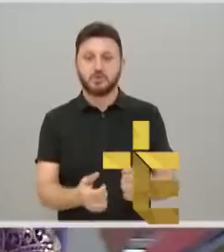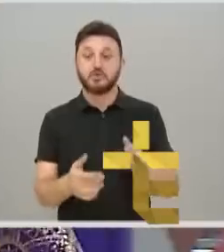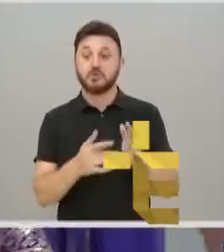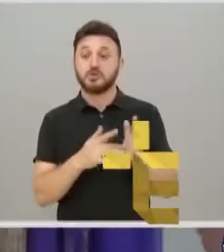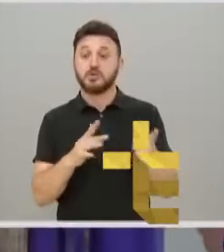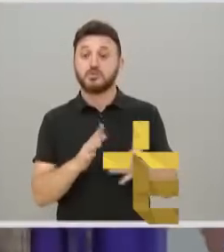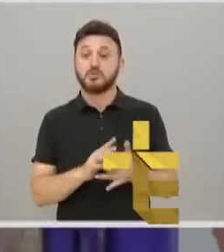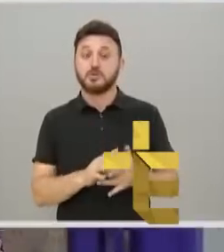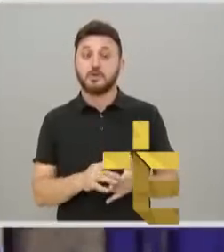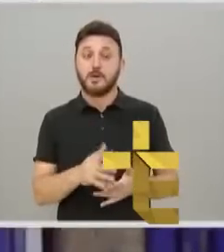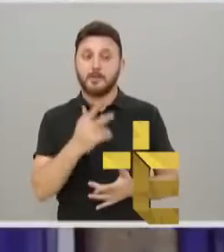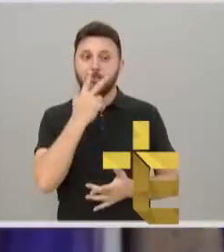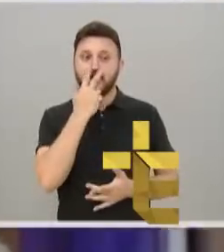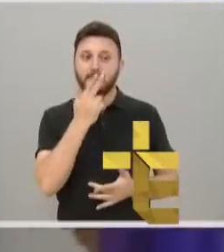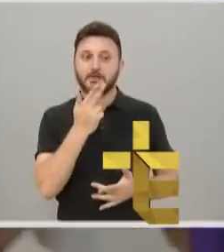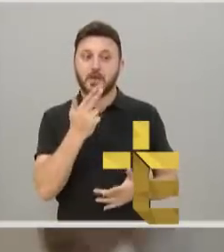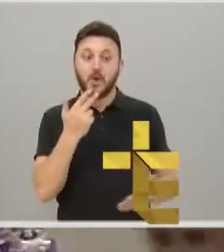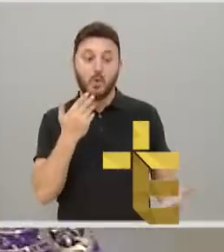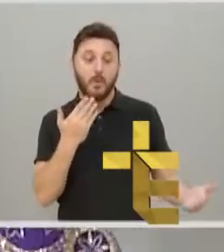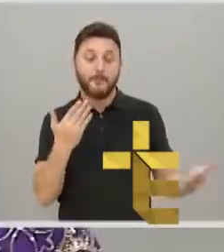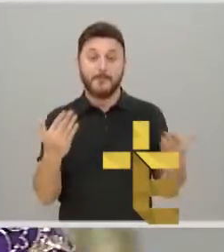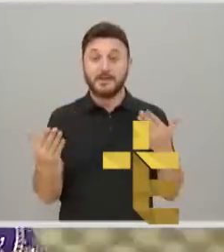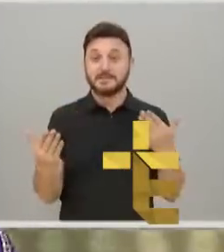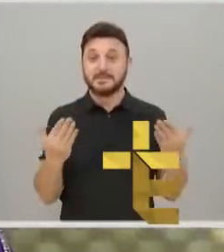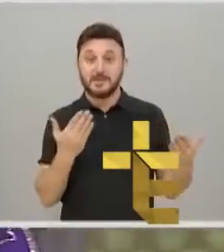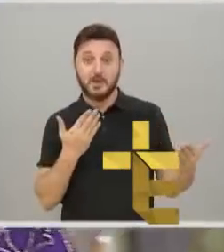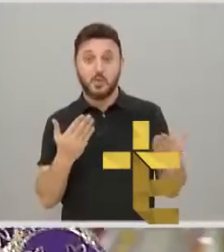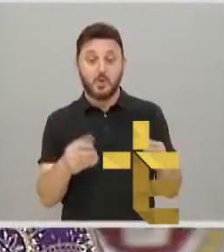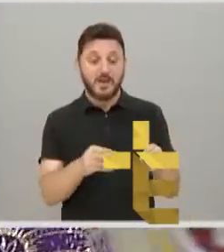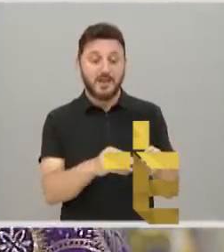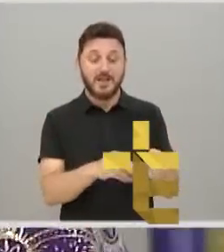se compara a um grão.